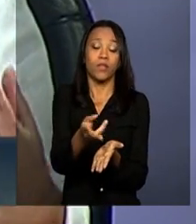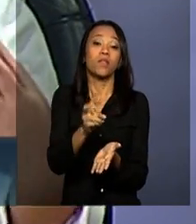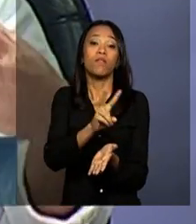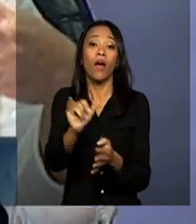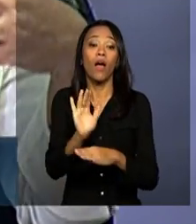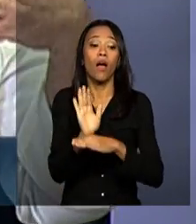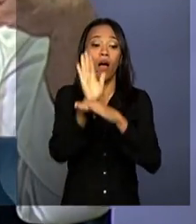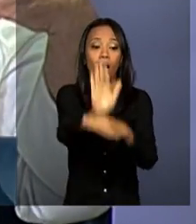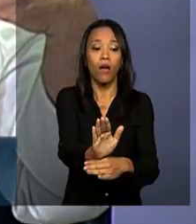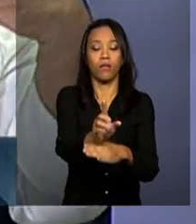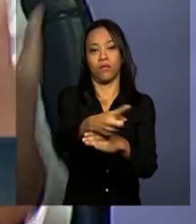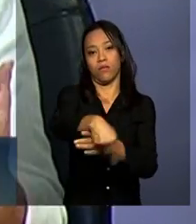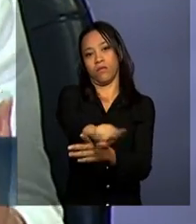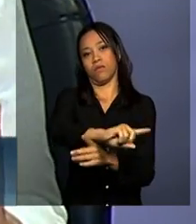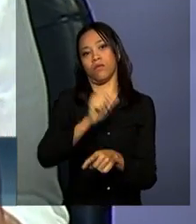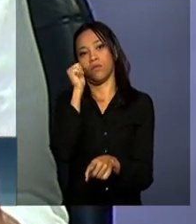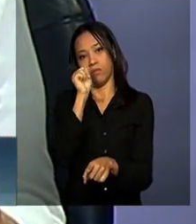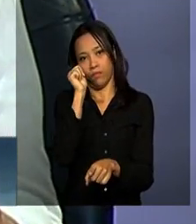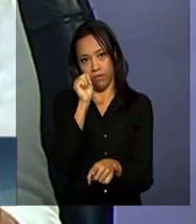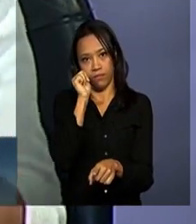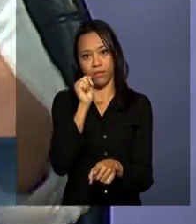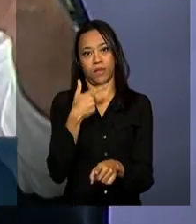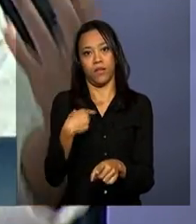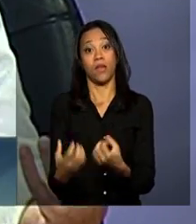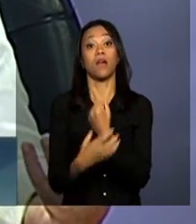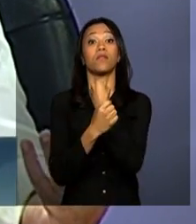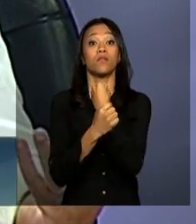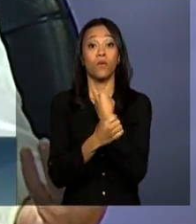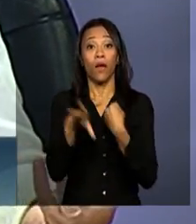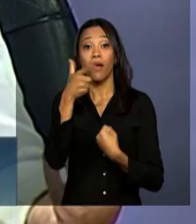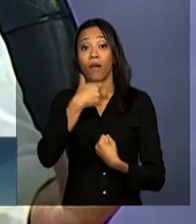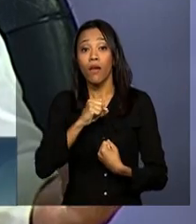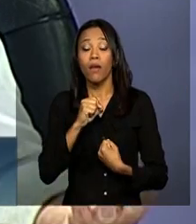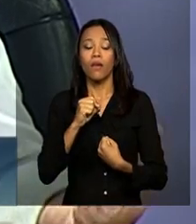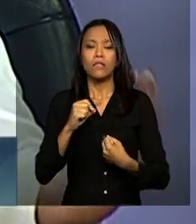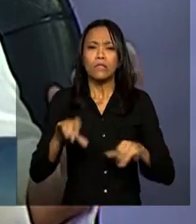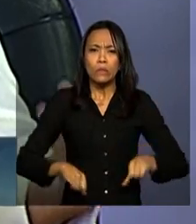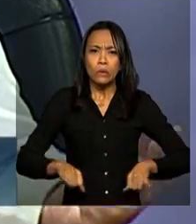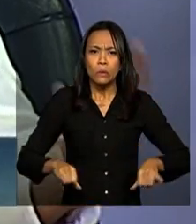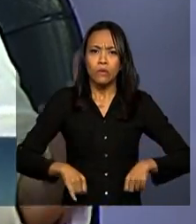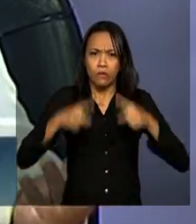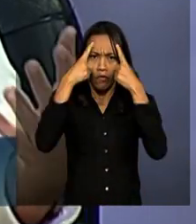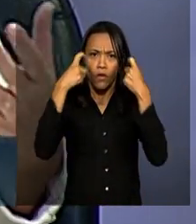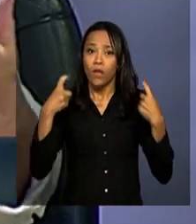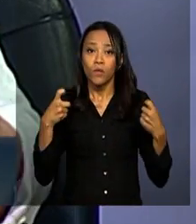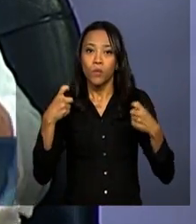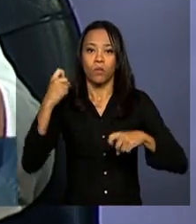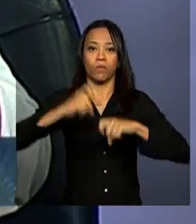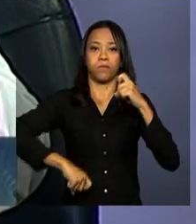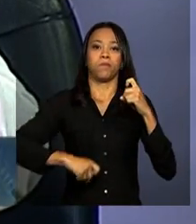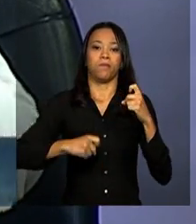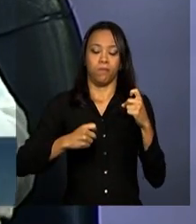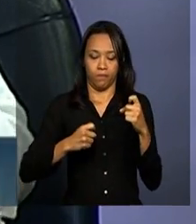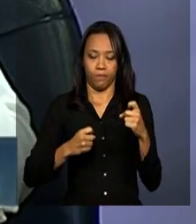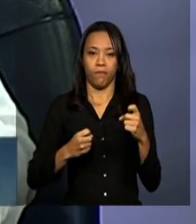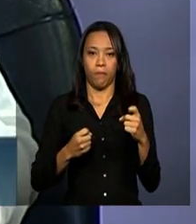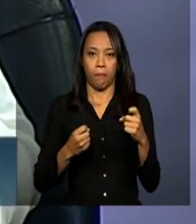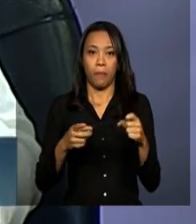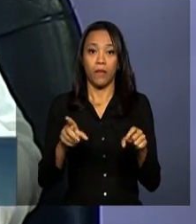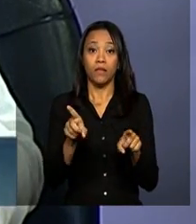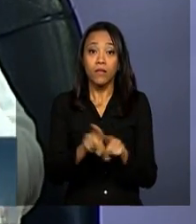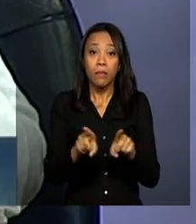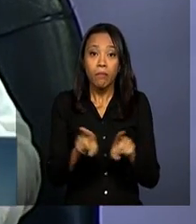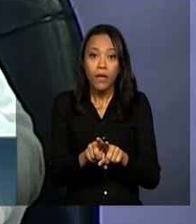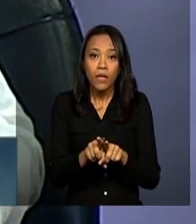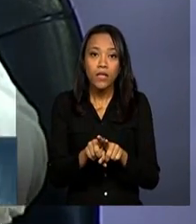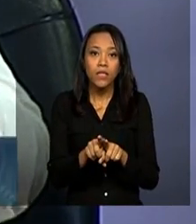acolhimento e de poder dar a garantia de quem sofreu a violência sexual poder ter, né, preservada